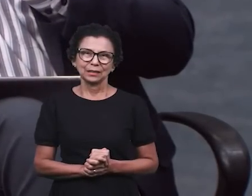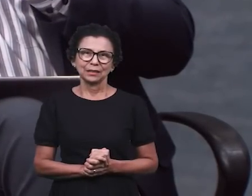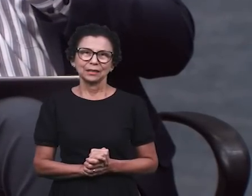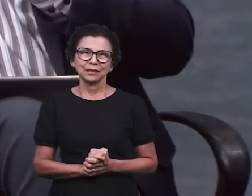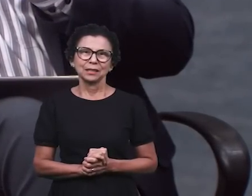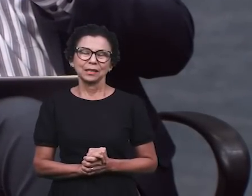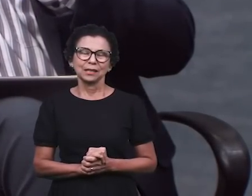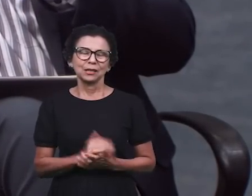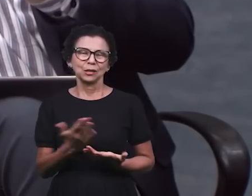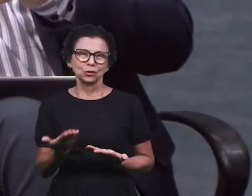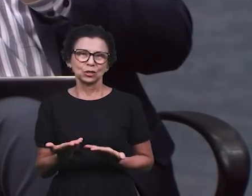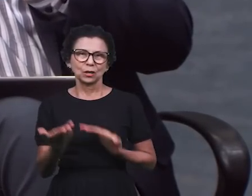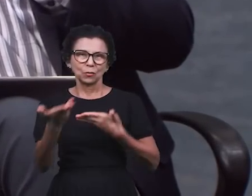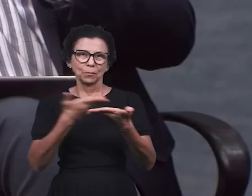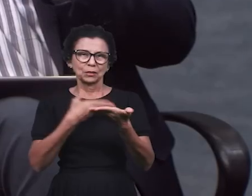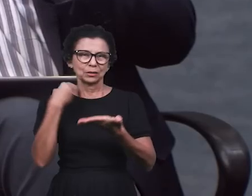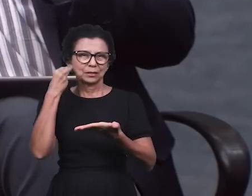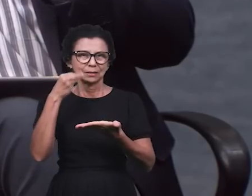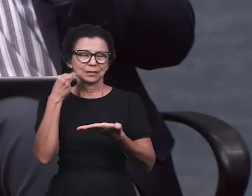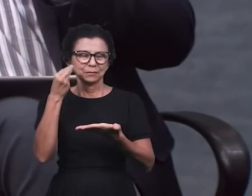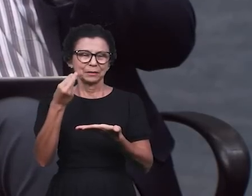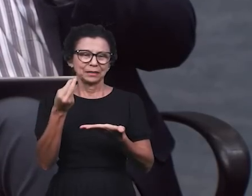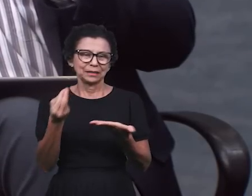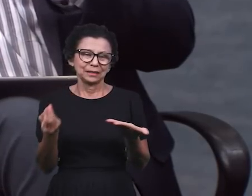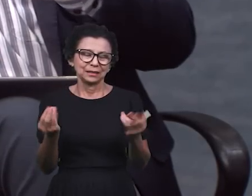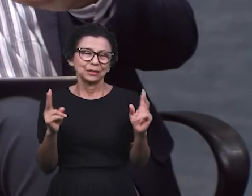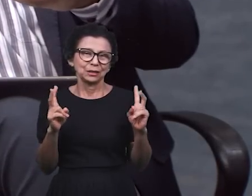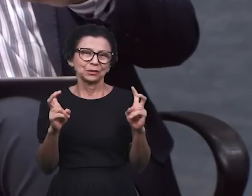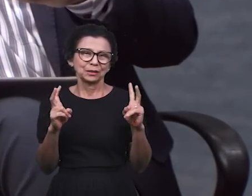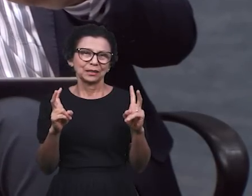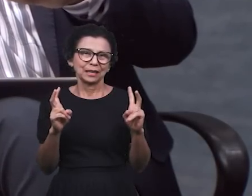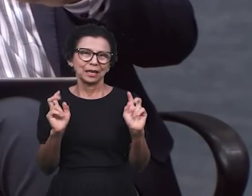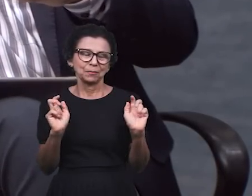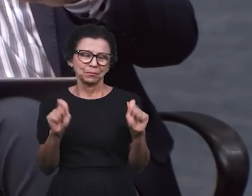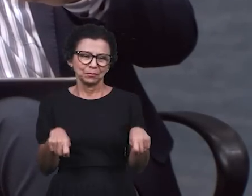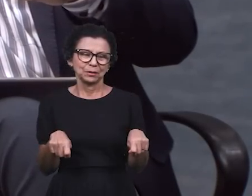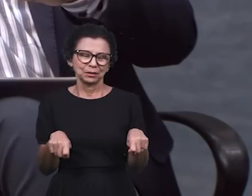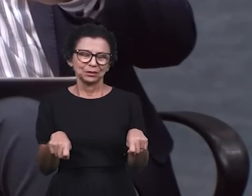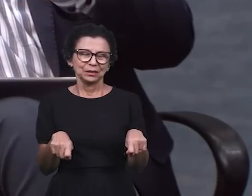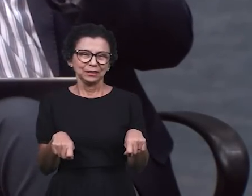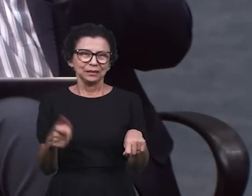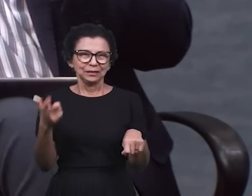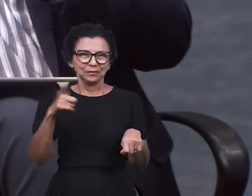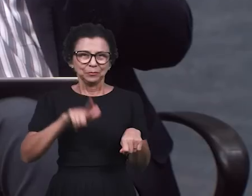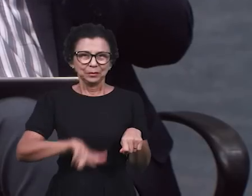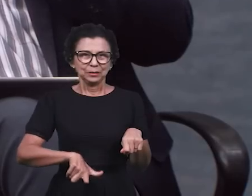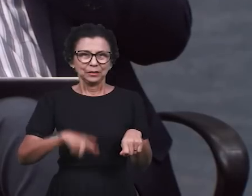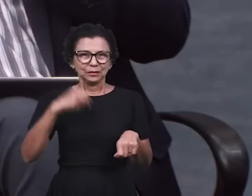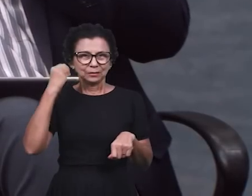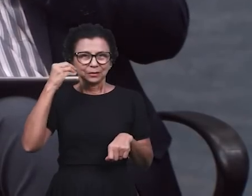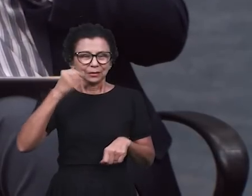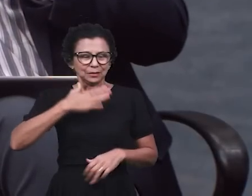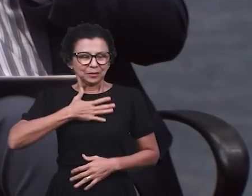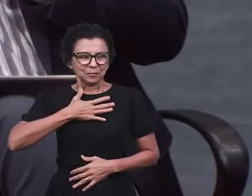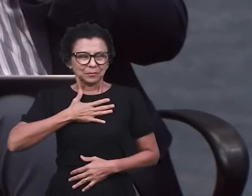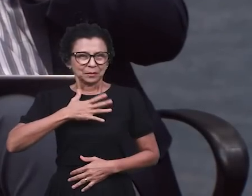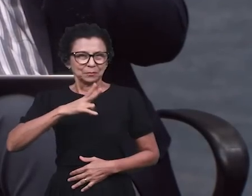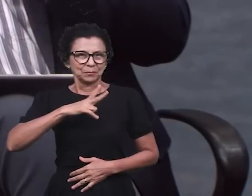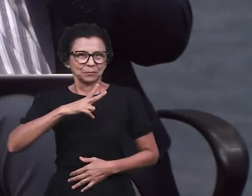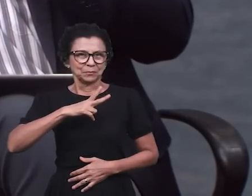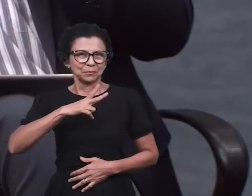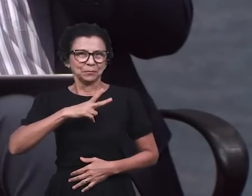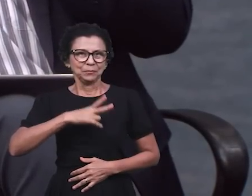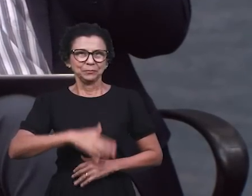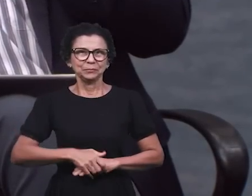experiência aqui e eu acho que o tema, ele me permite mais uma vez abordar essa experiência vivida por mim.